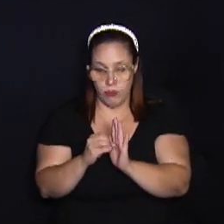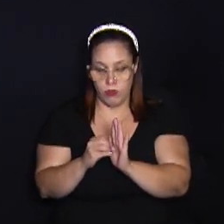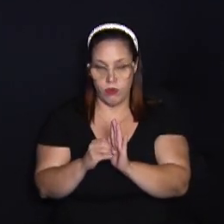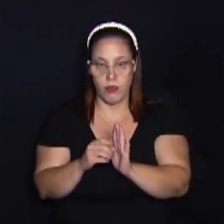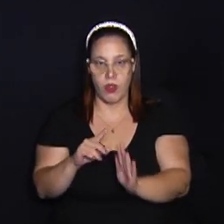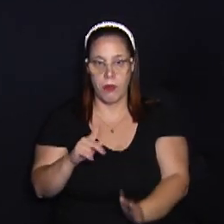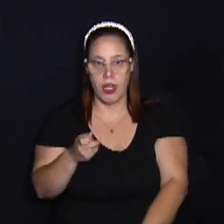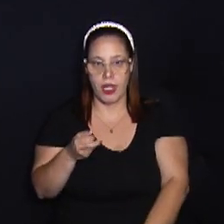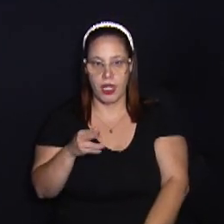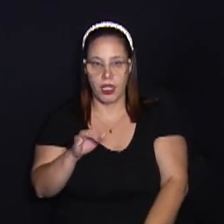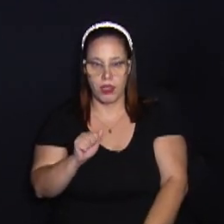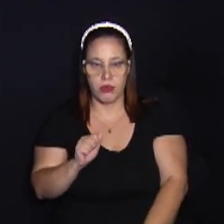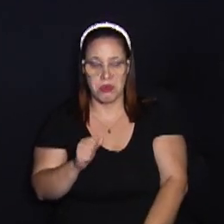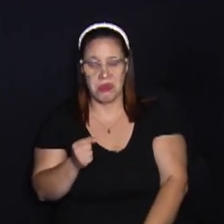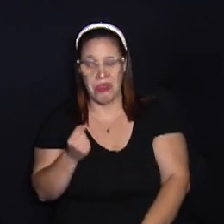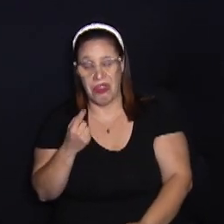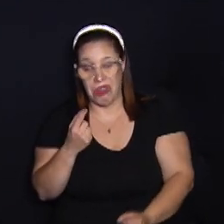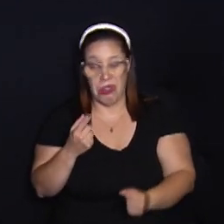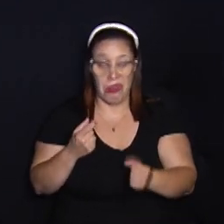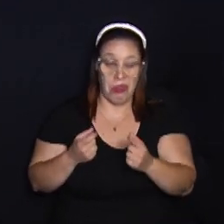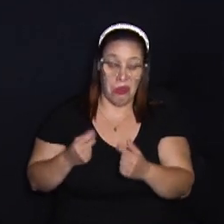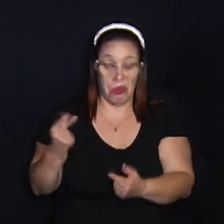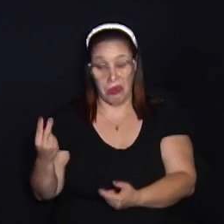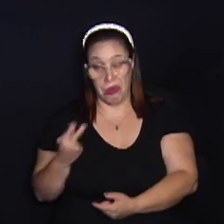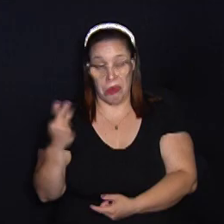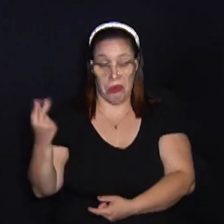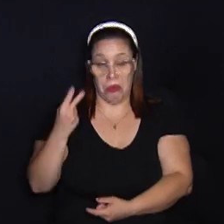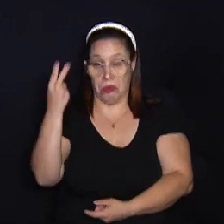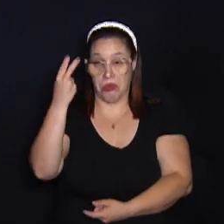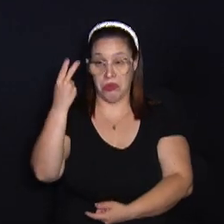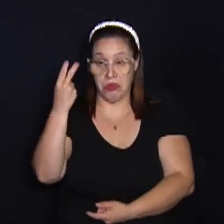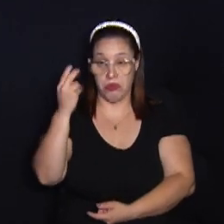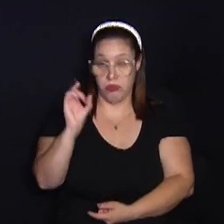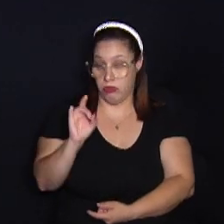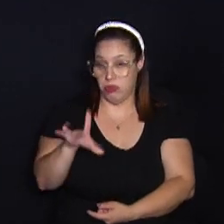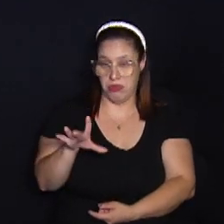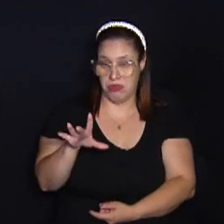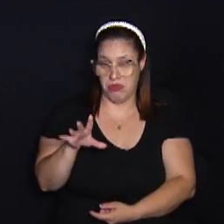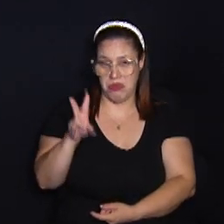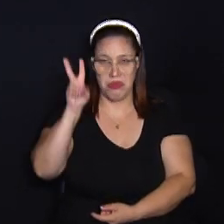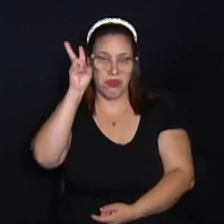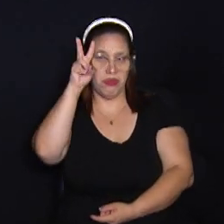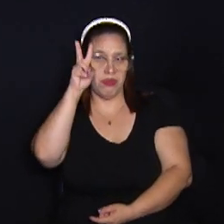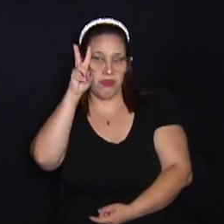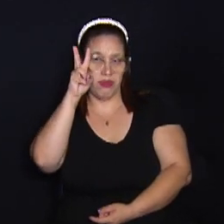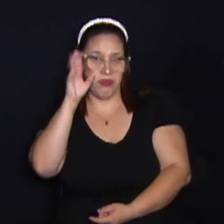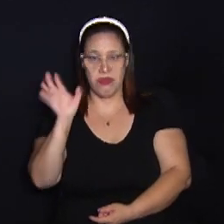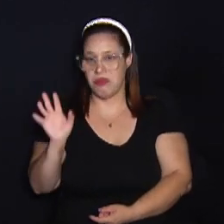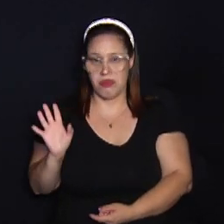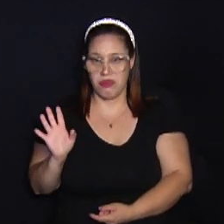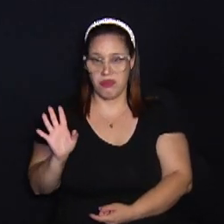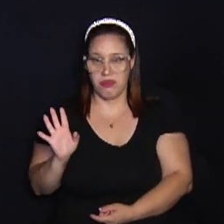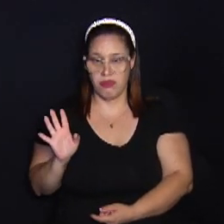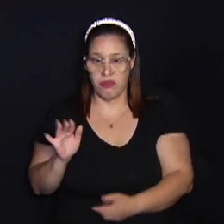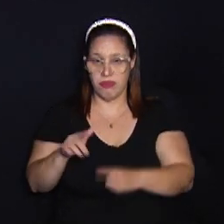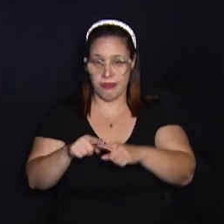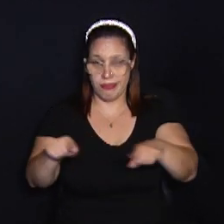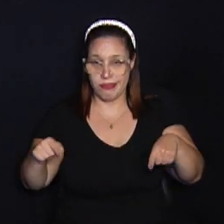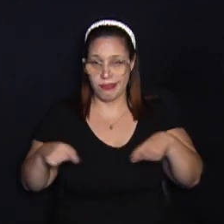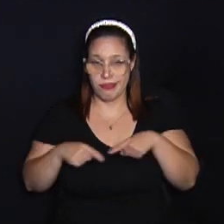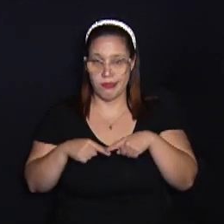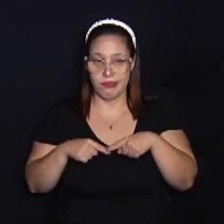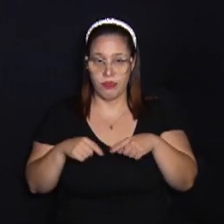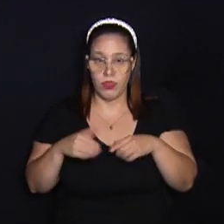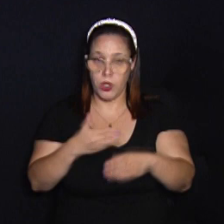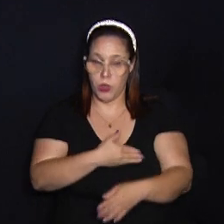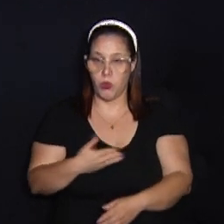o paisagista era pouco valorizado no Brasil, tendo a atuação apenas em história do paisagismo, grandes